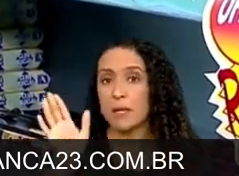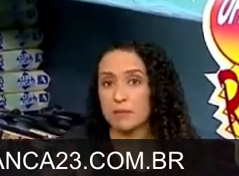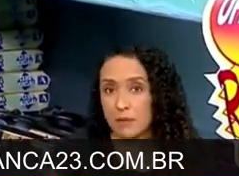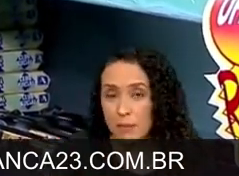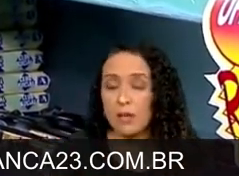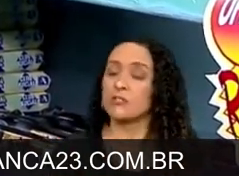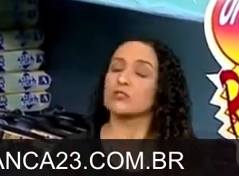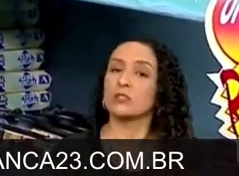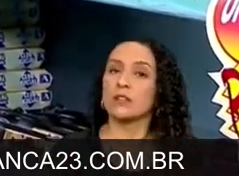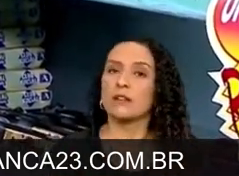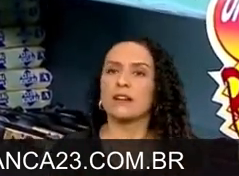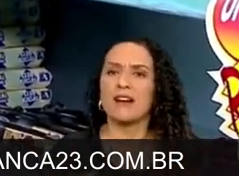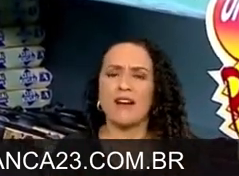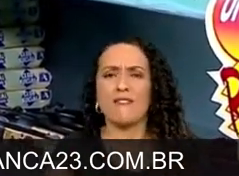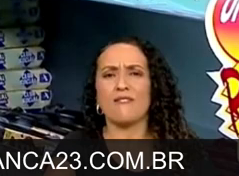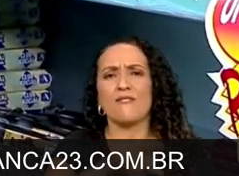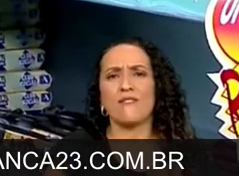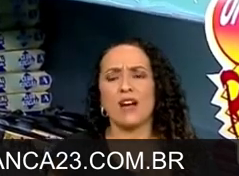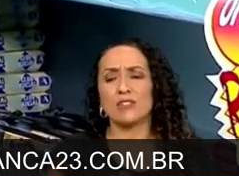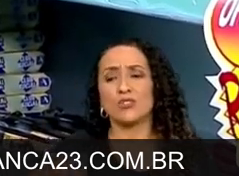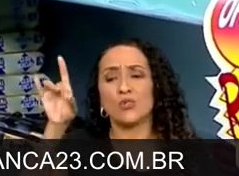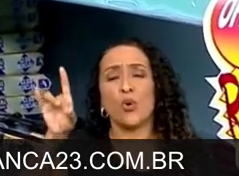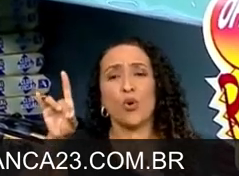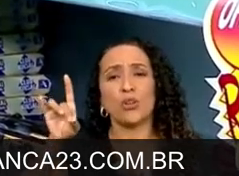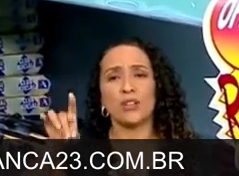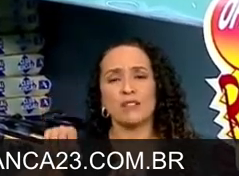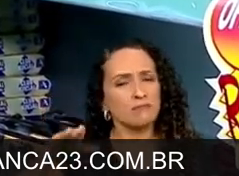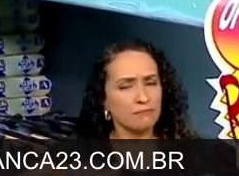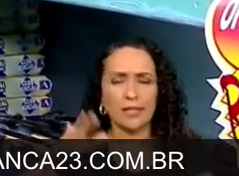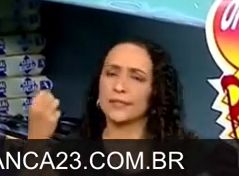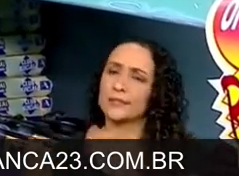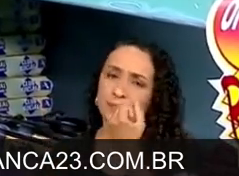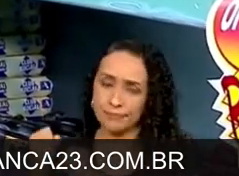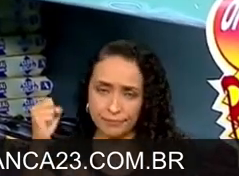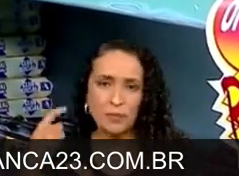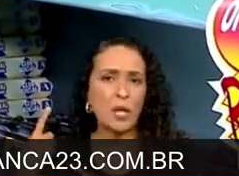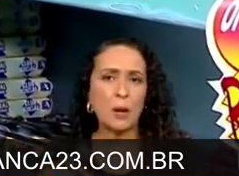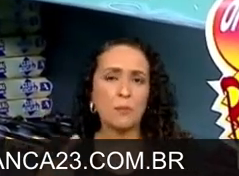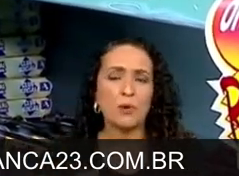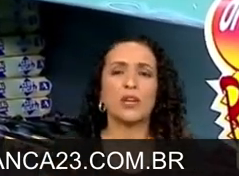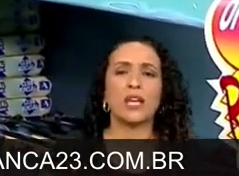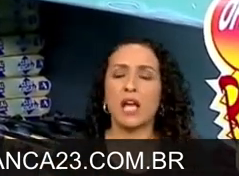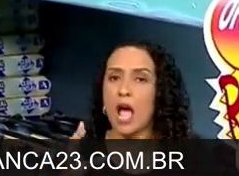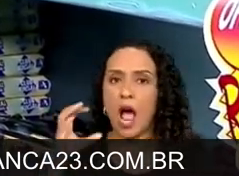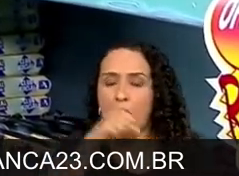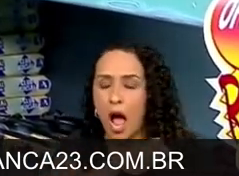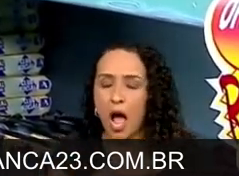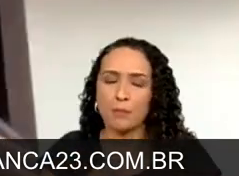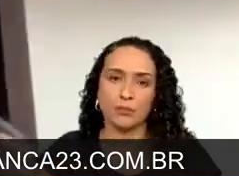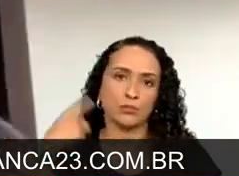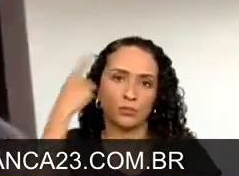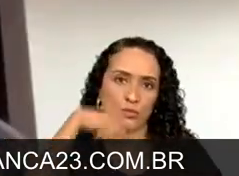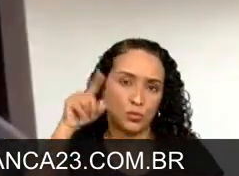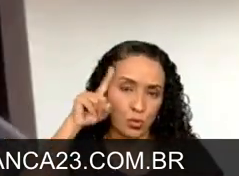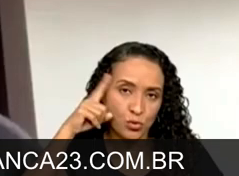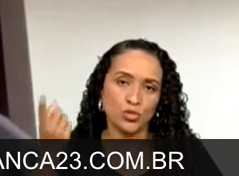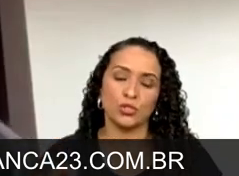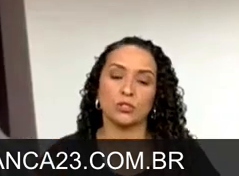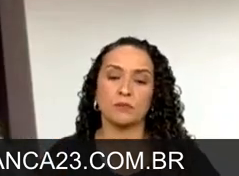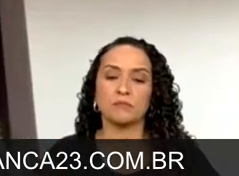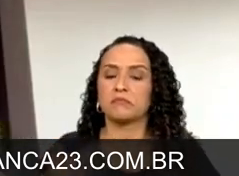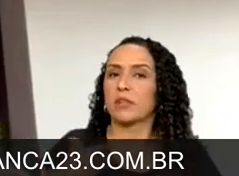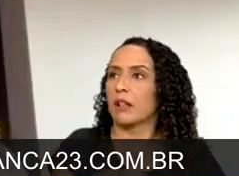produtos, muitos acabam optando pelos mais industrializados por causa da correria do dia a dia. Seja